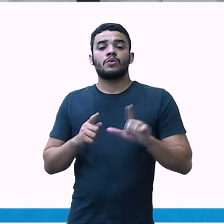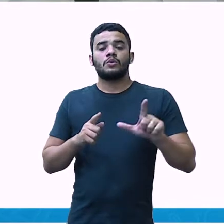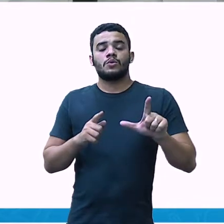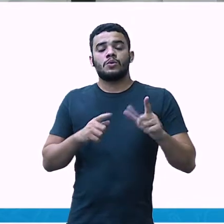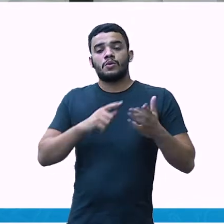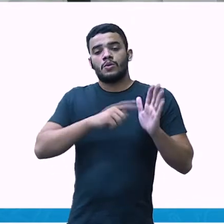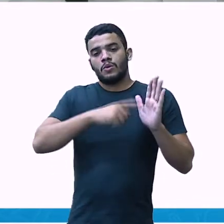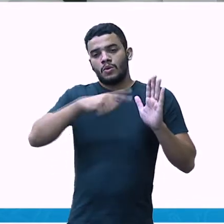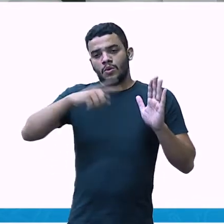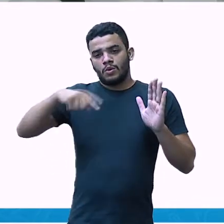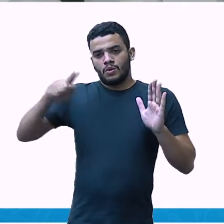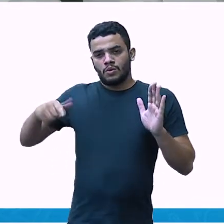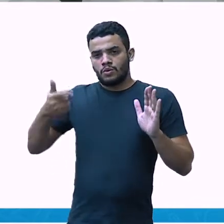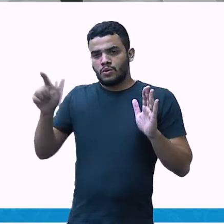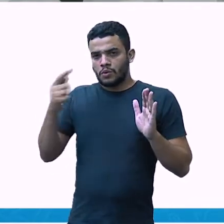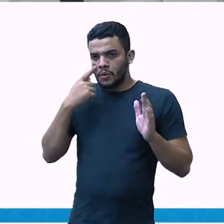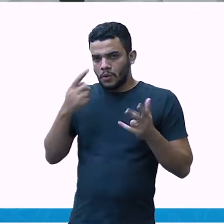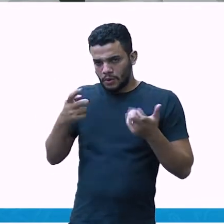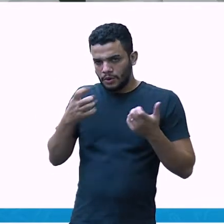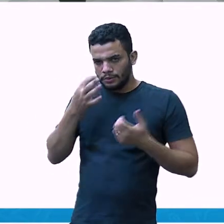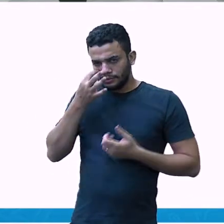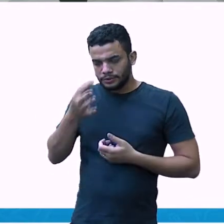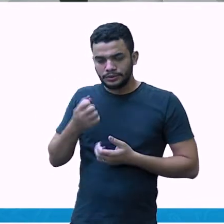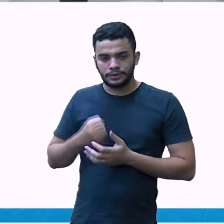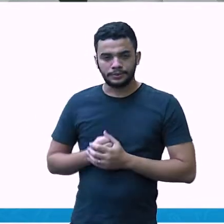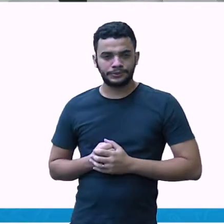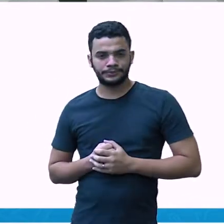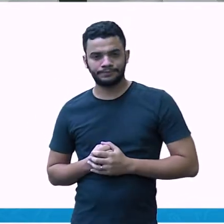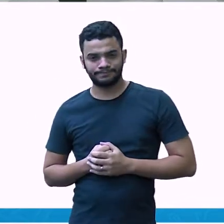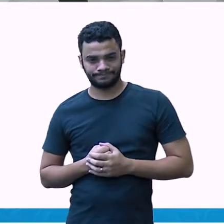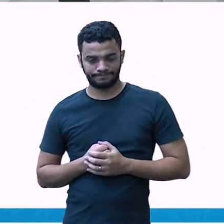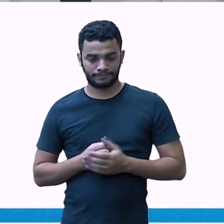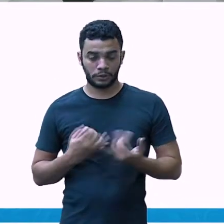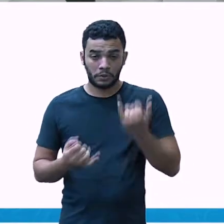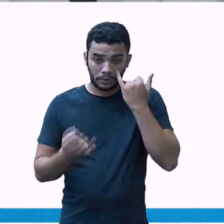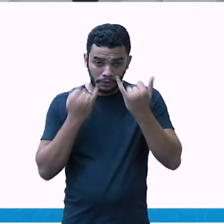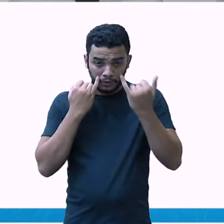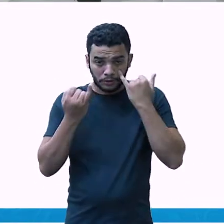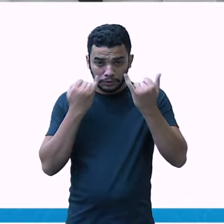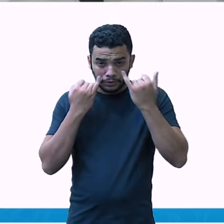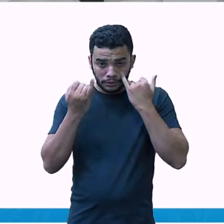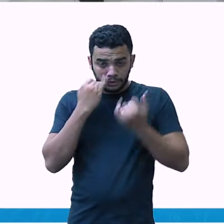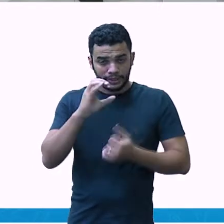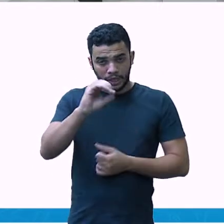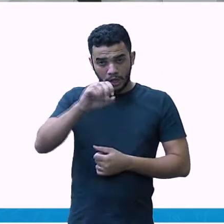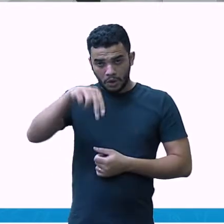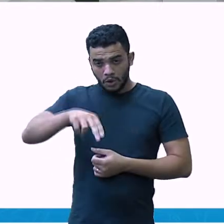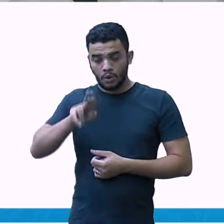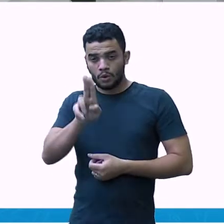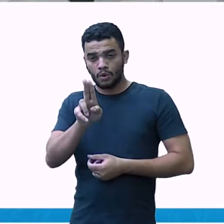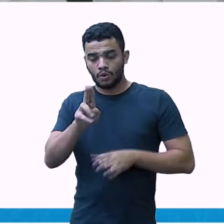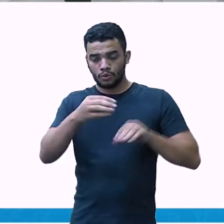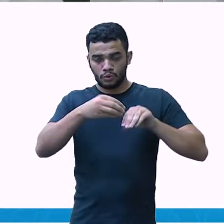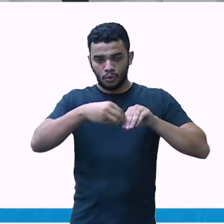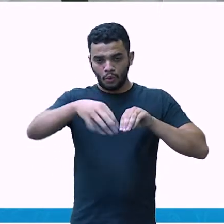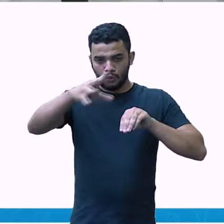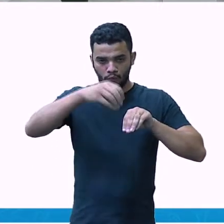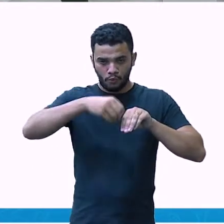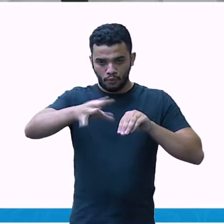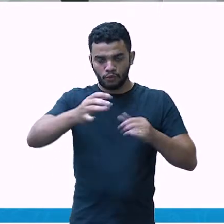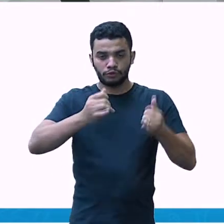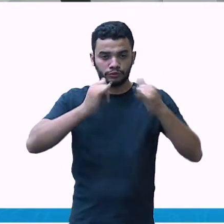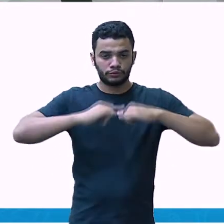Vejamos, segundo dados divulgados pela Organização das Nações Unidas, ONU, a maior parte da